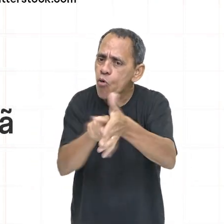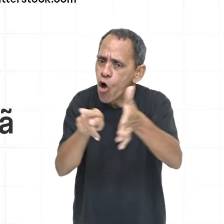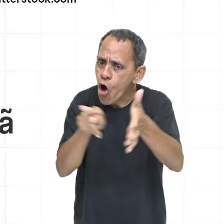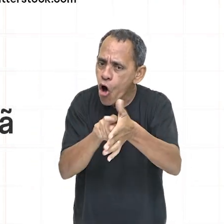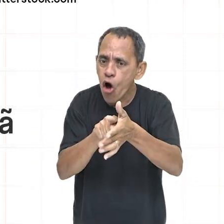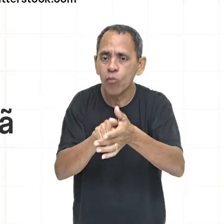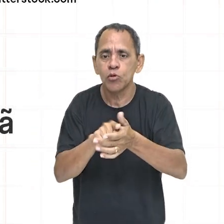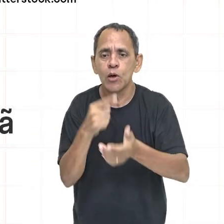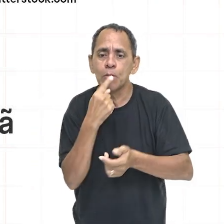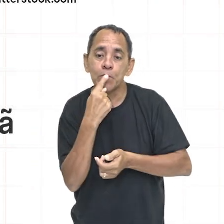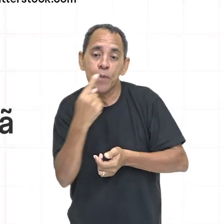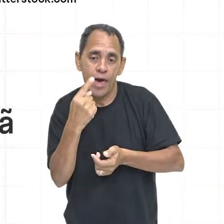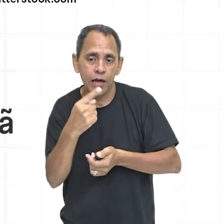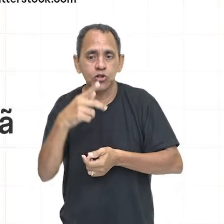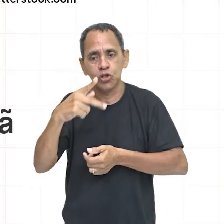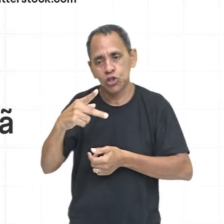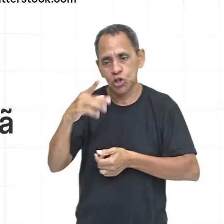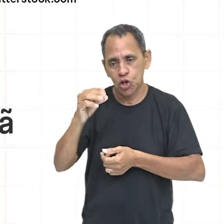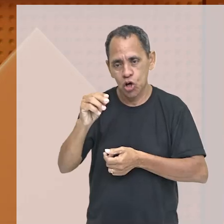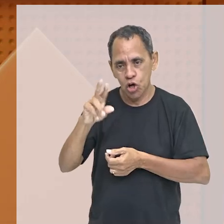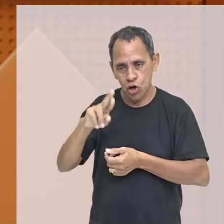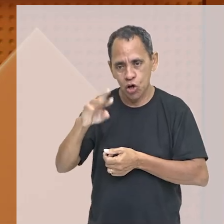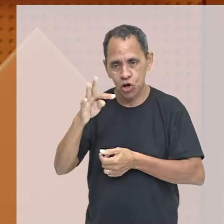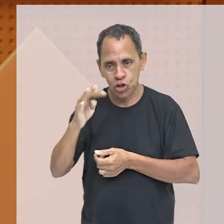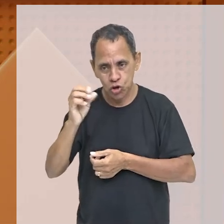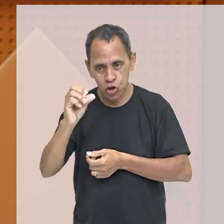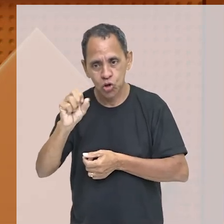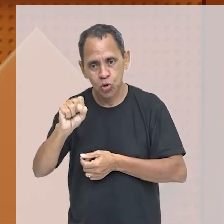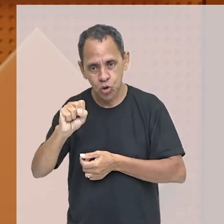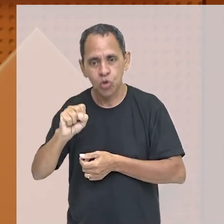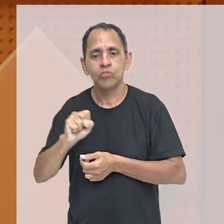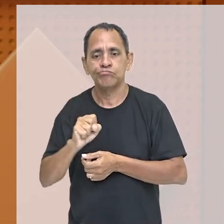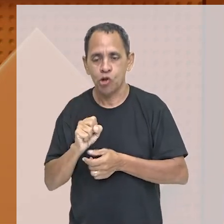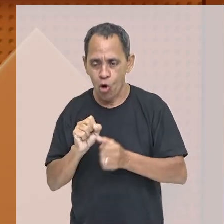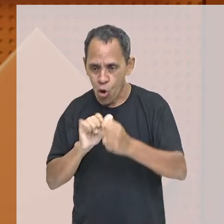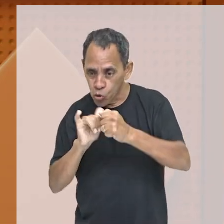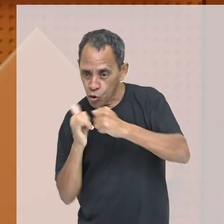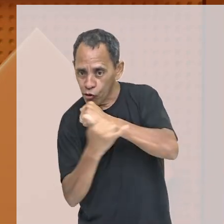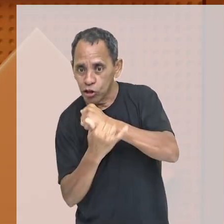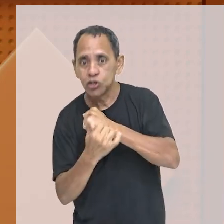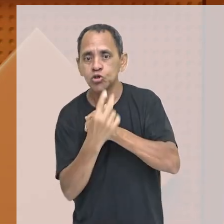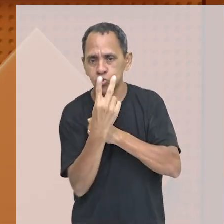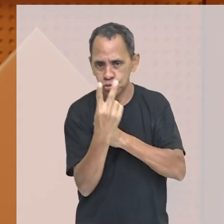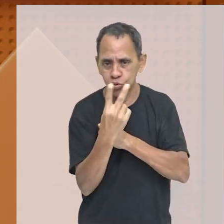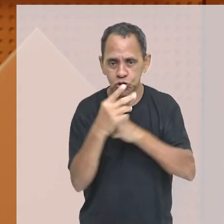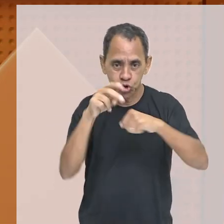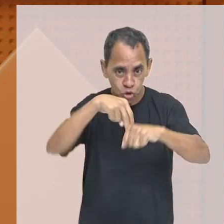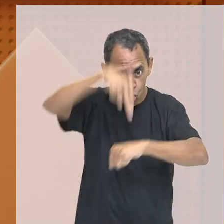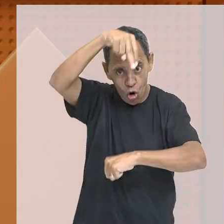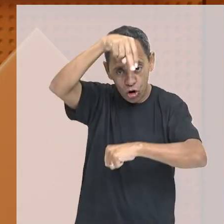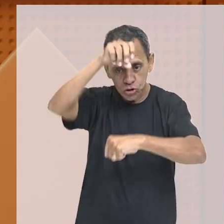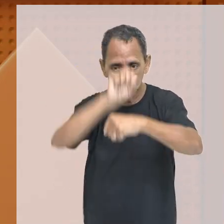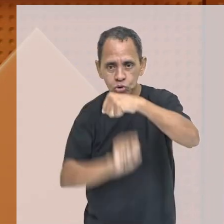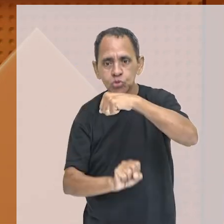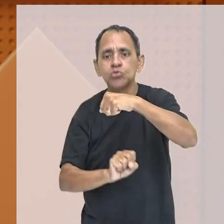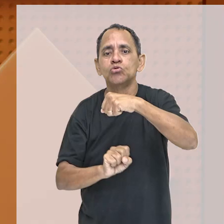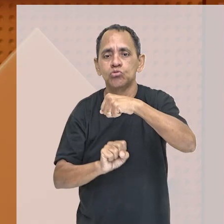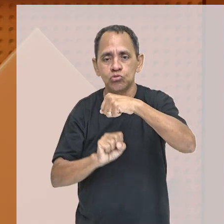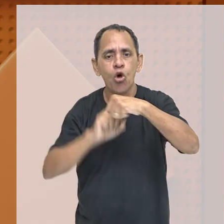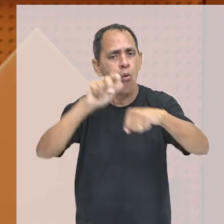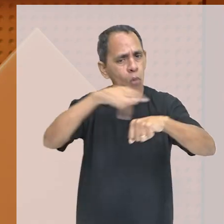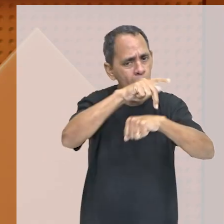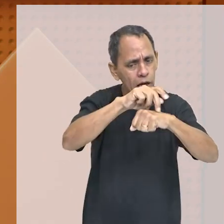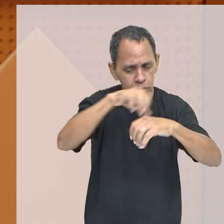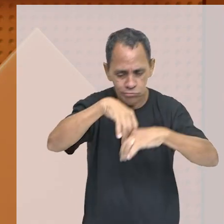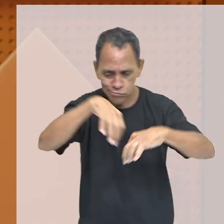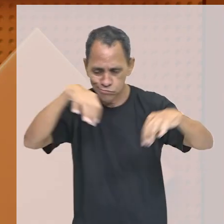vez que é uma grande ilha ali, são duas ilhas, a Ilha Norte e a Ilha Sul, ou um país dividido em duas ilhas, e essas